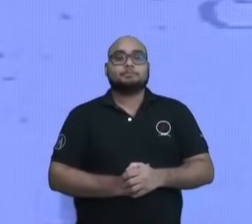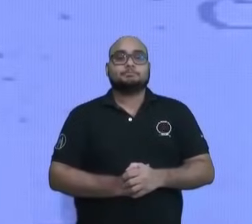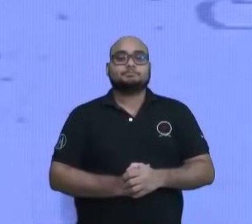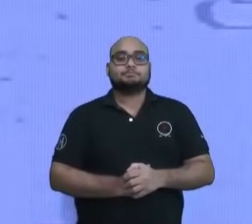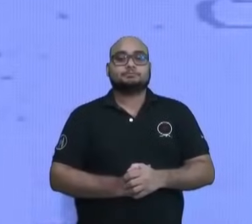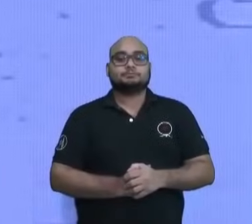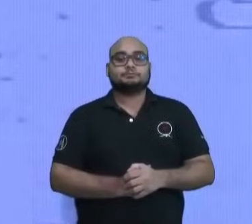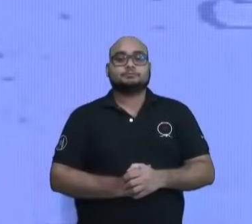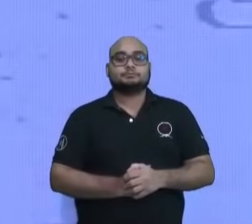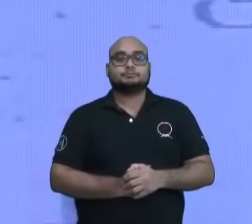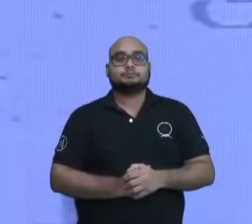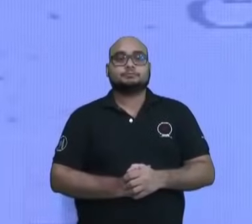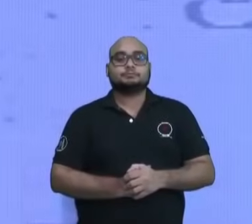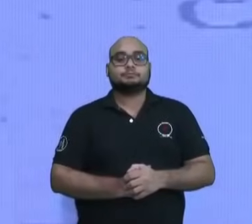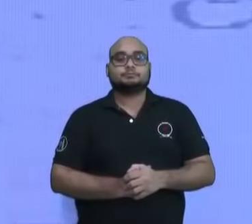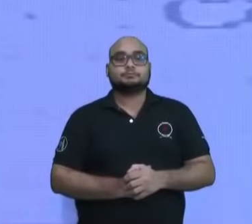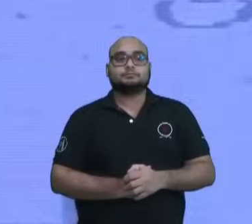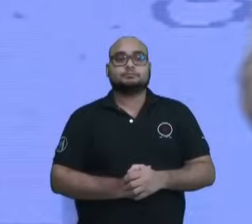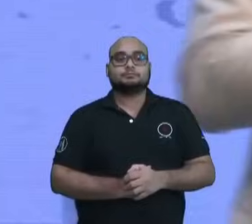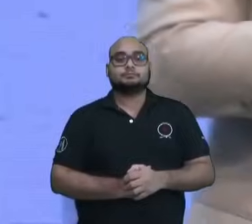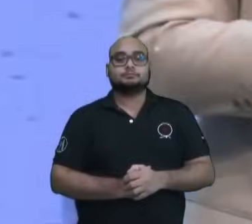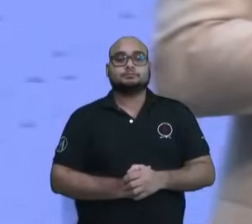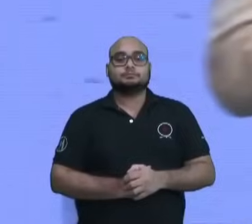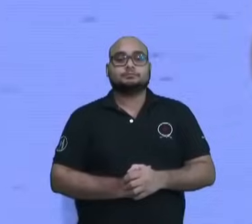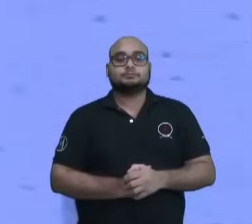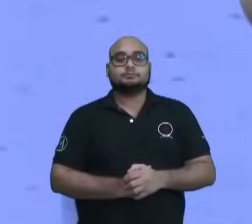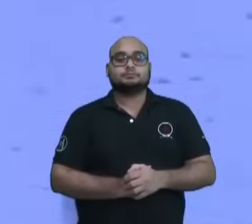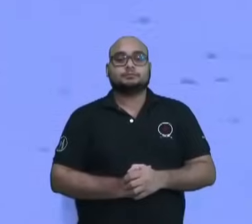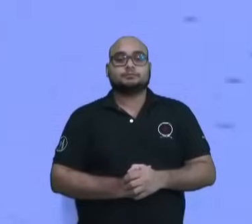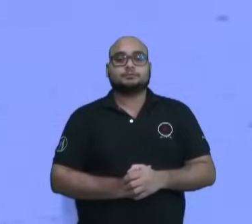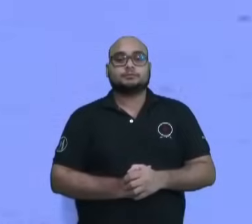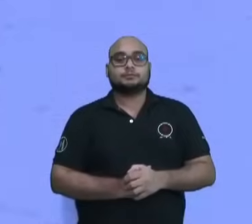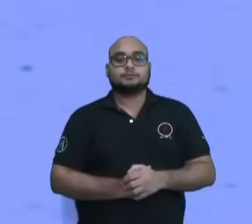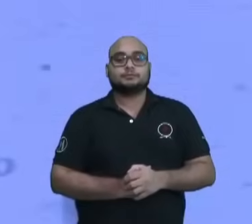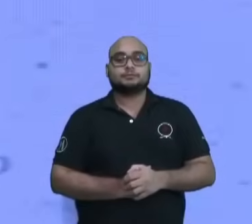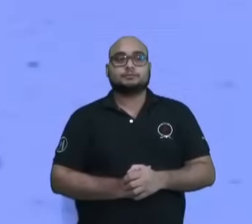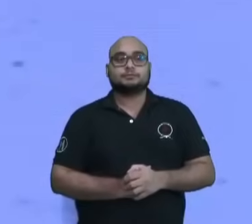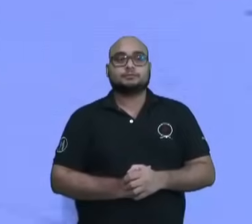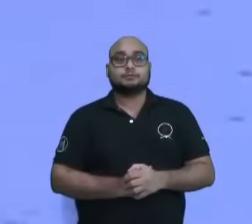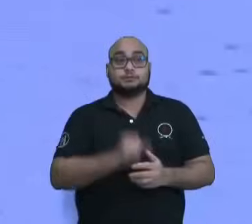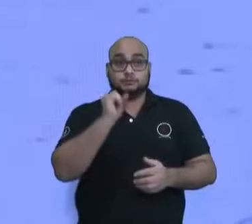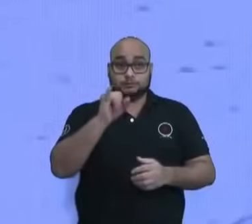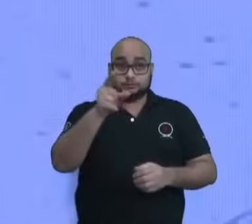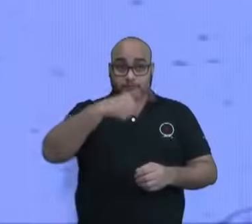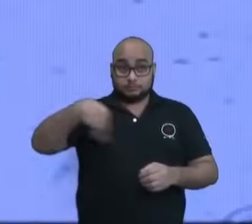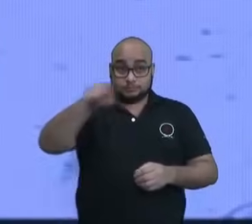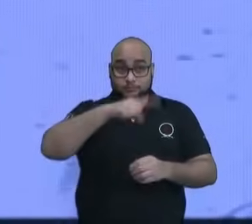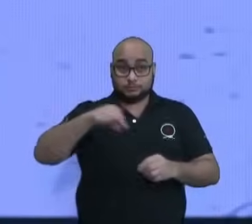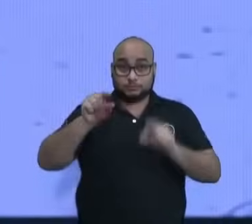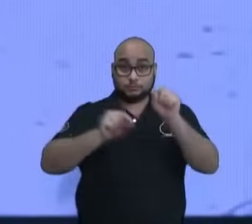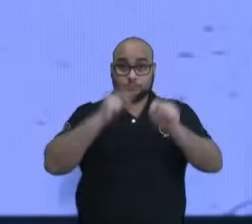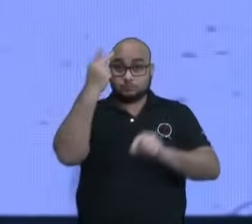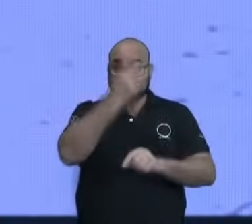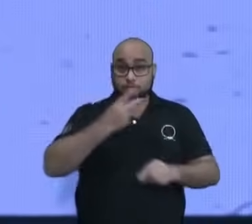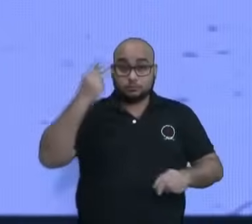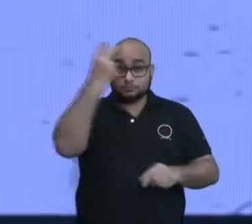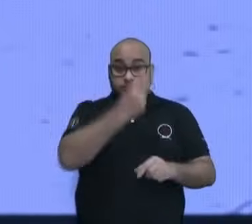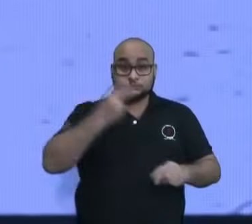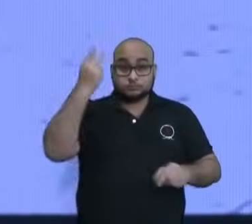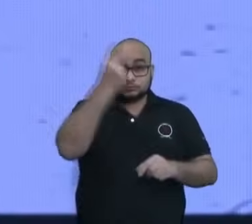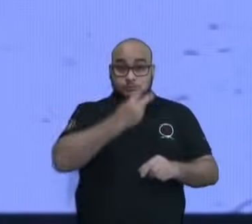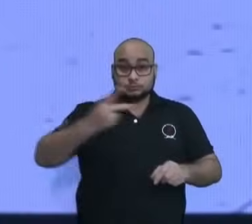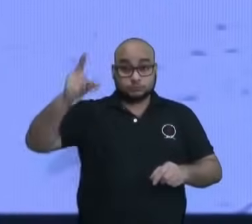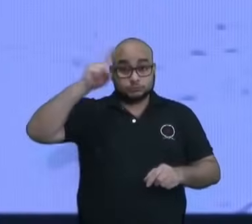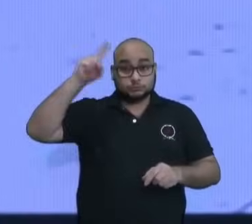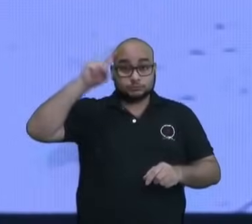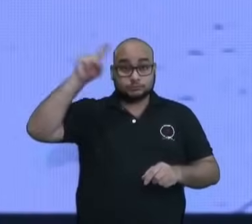nada contra isso é verdade isso é assim mesmo então vamos fazer a conta se você passar 2 horas por dia que eu